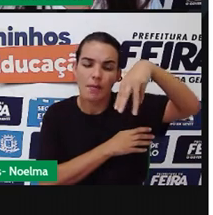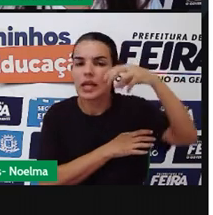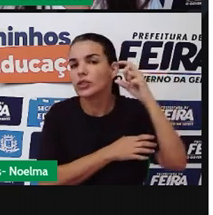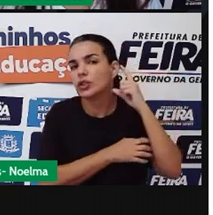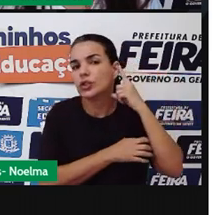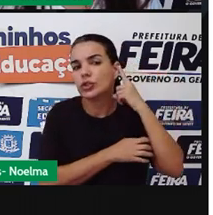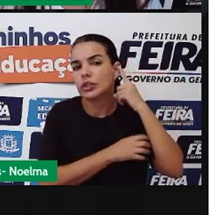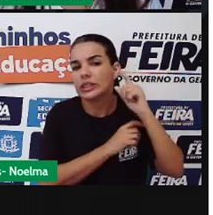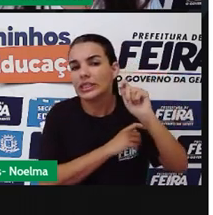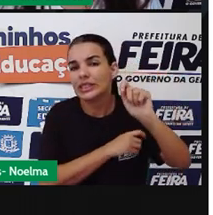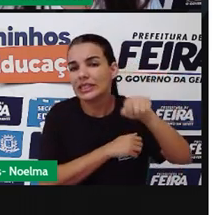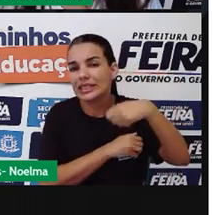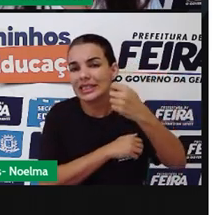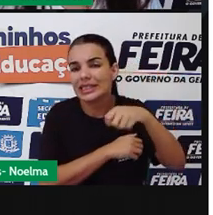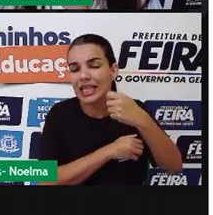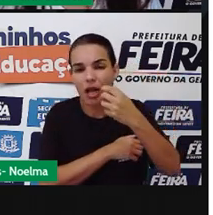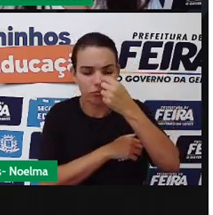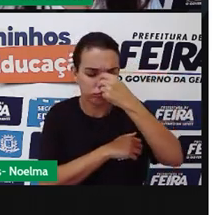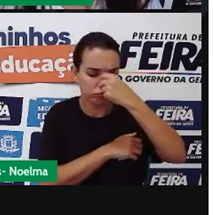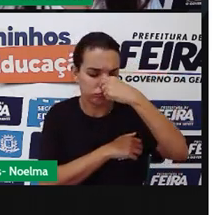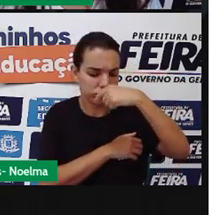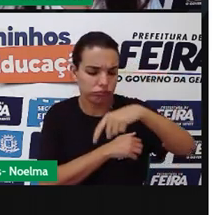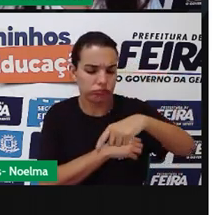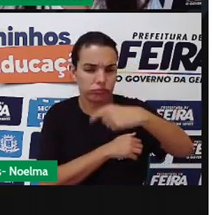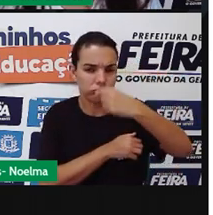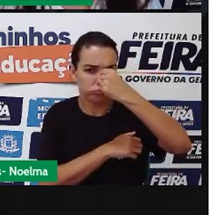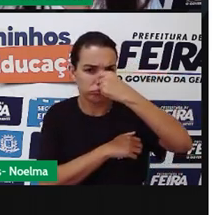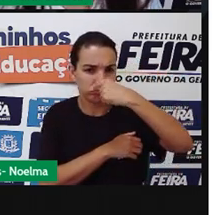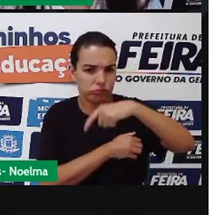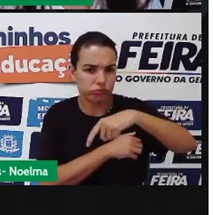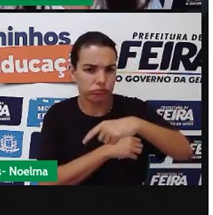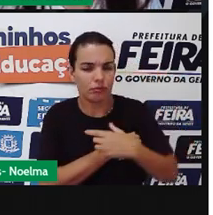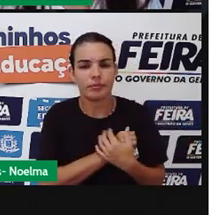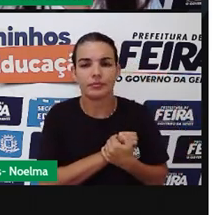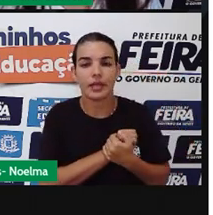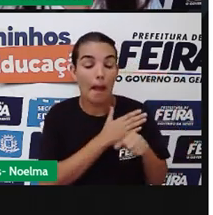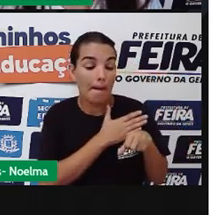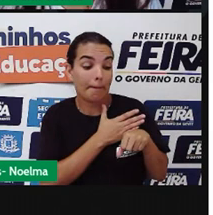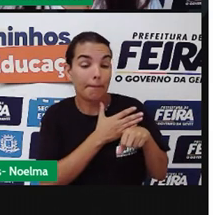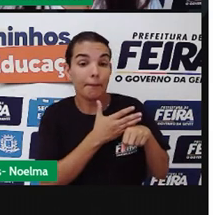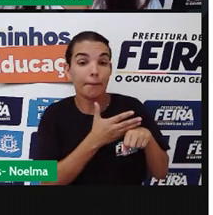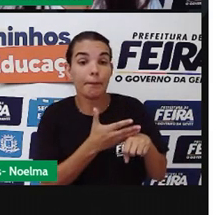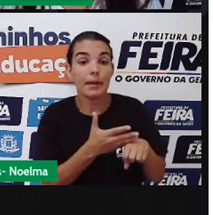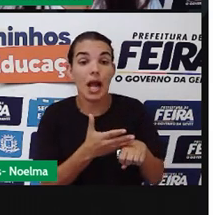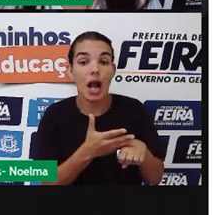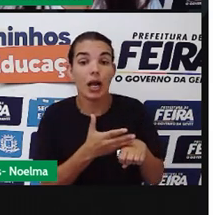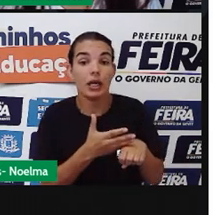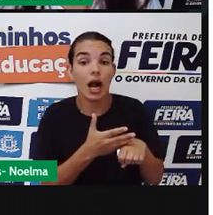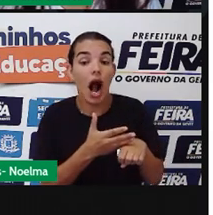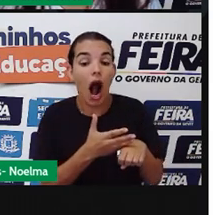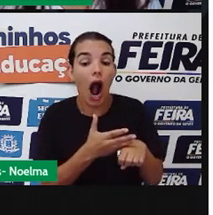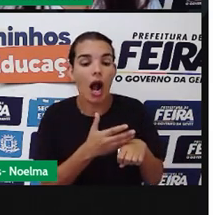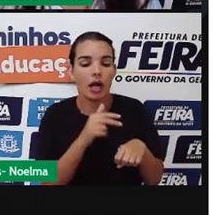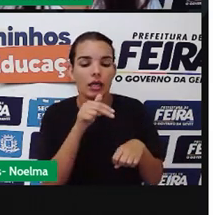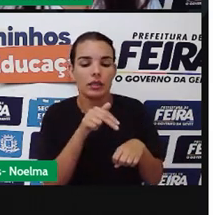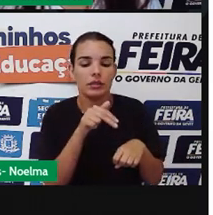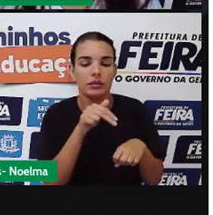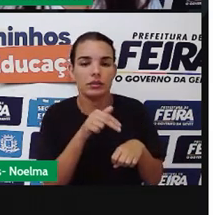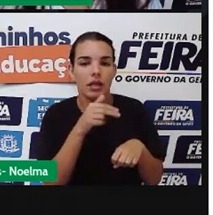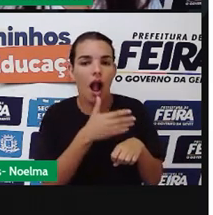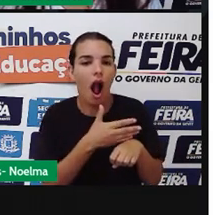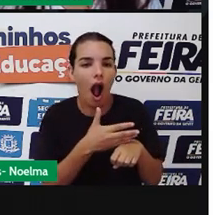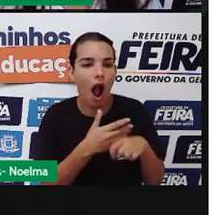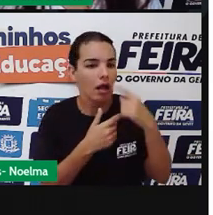com sinal de nasalização. Branca, ó, é